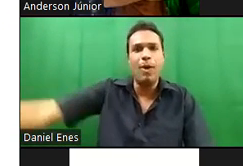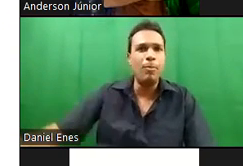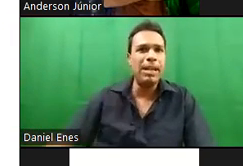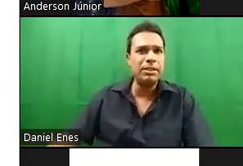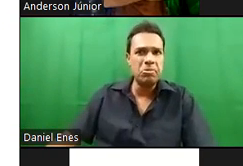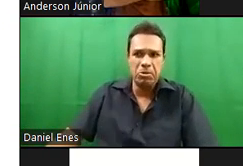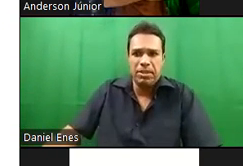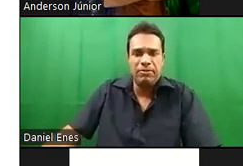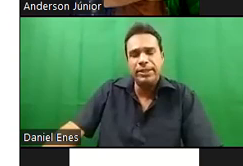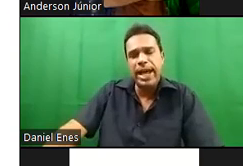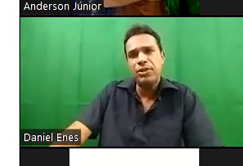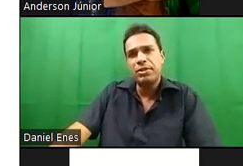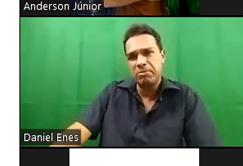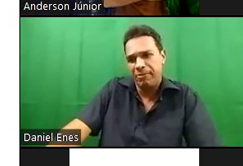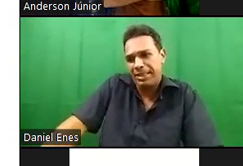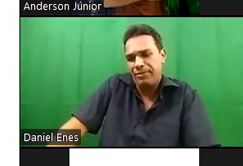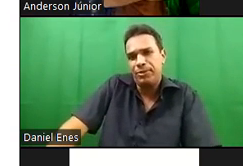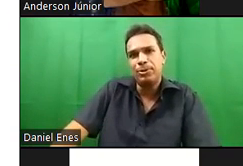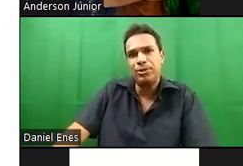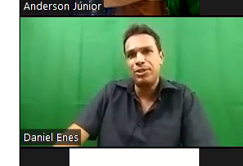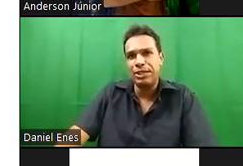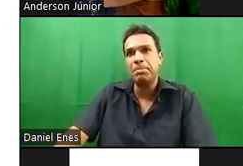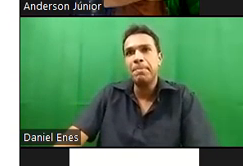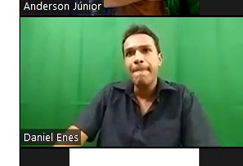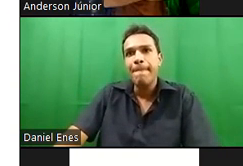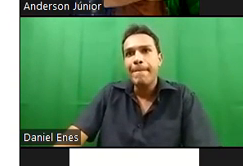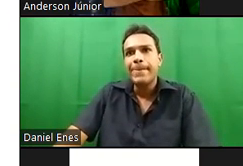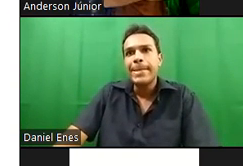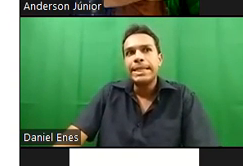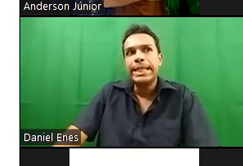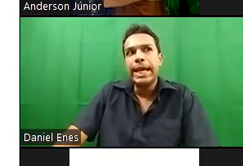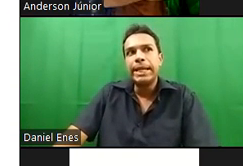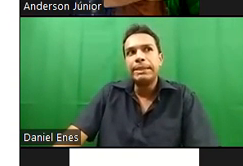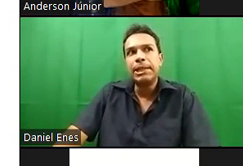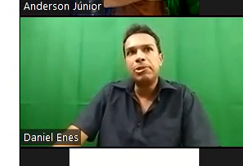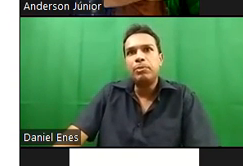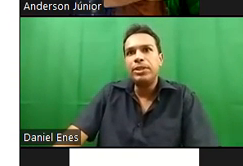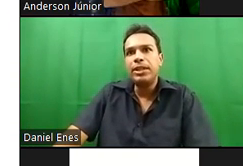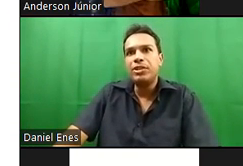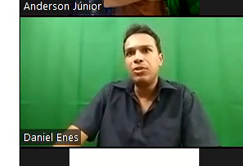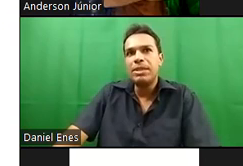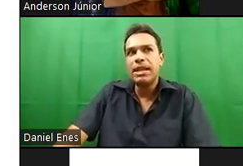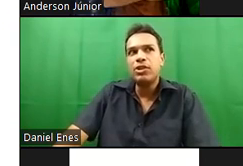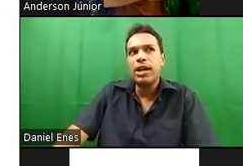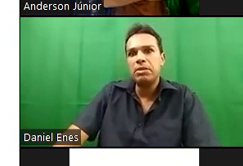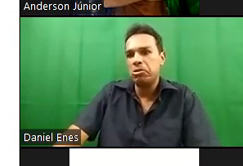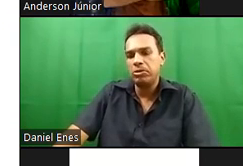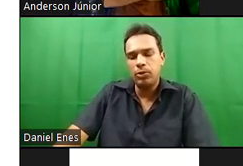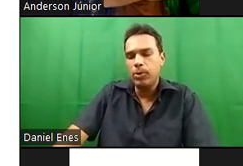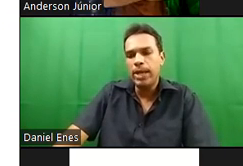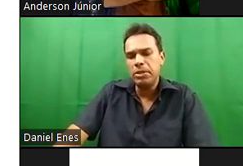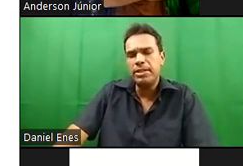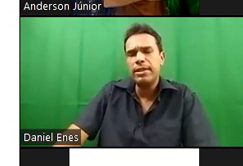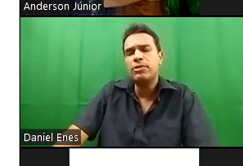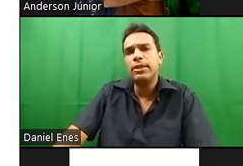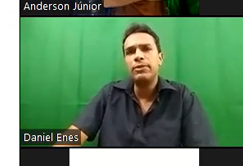que não é uma língua, não tem fonética, não vai ter fonologia. né? Então, eu poderia já começar descartando. Então, não